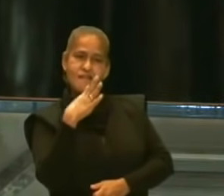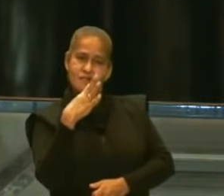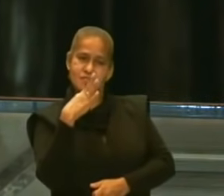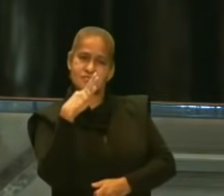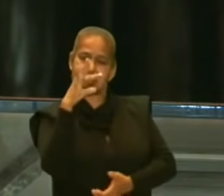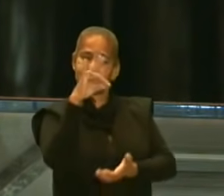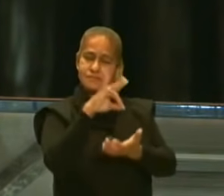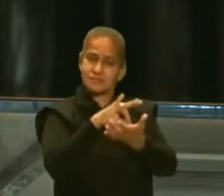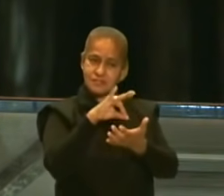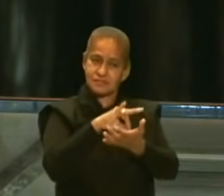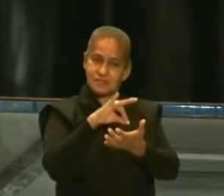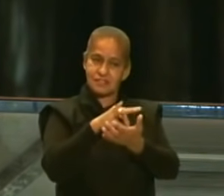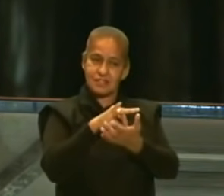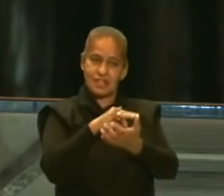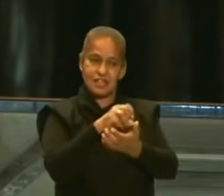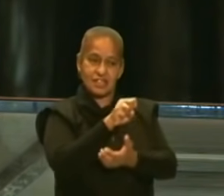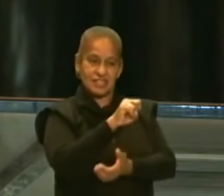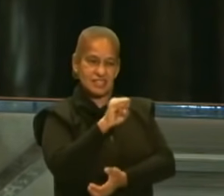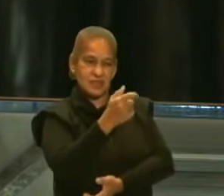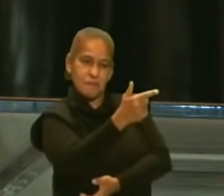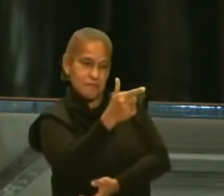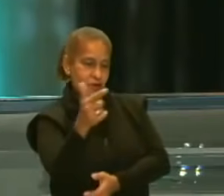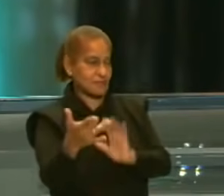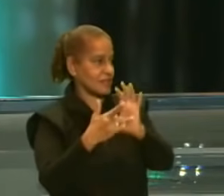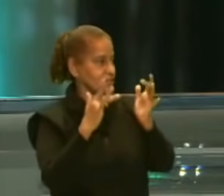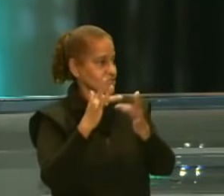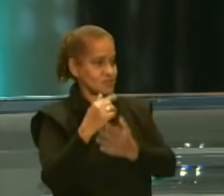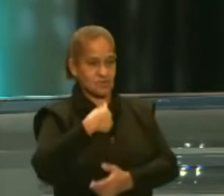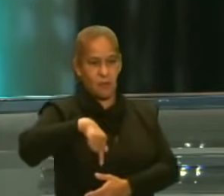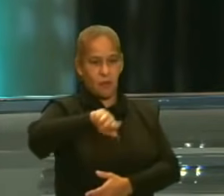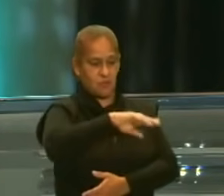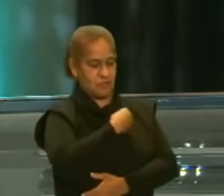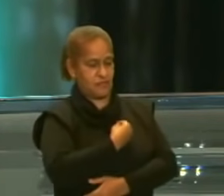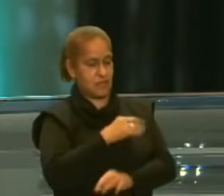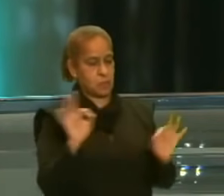reconhecer que sem Jesus a gente não é nada.